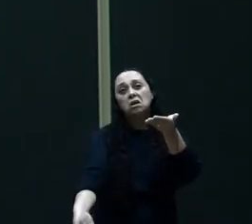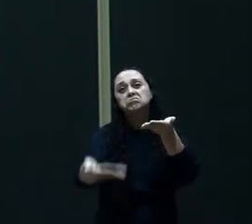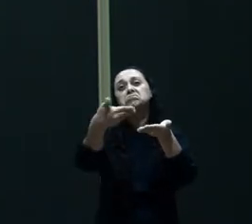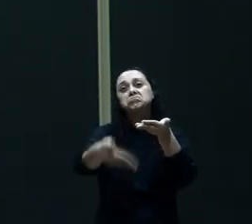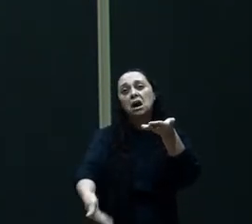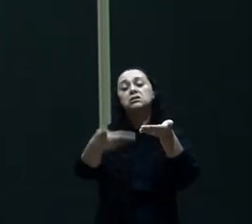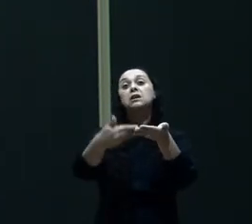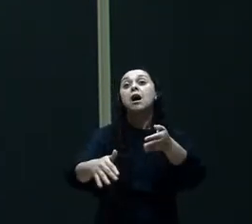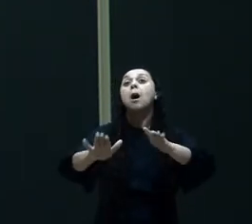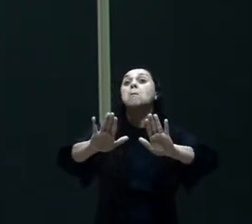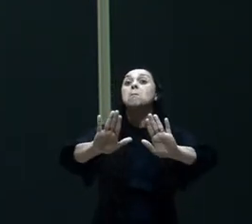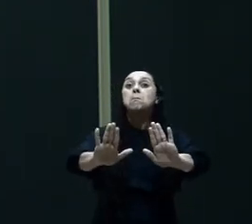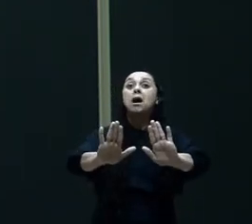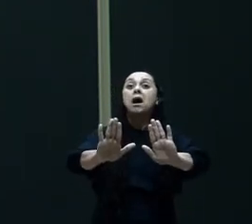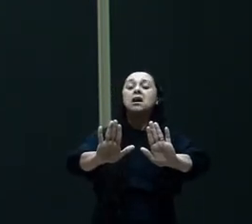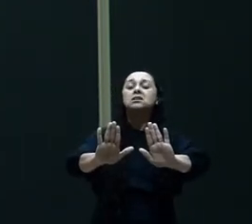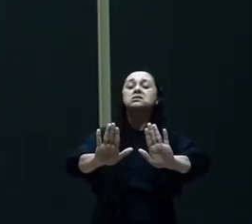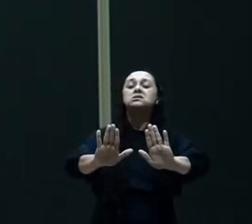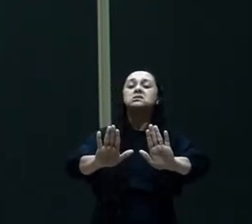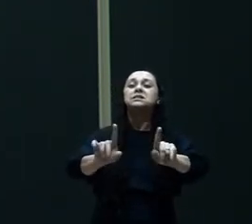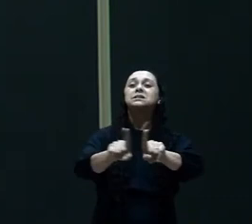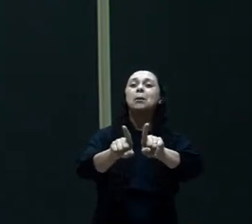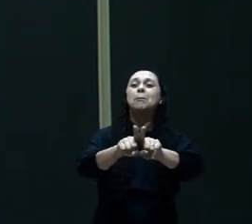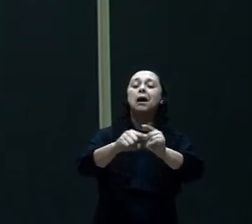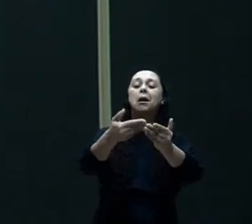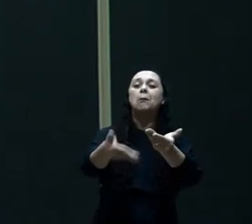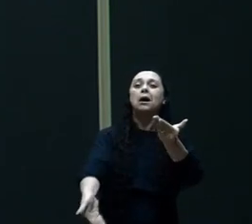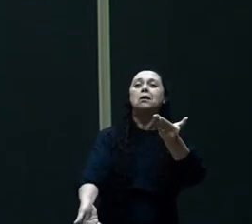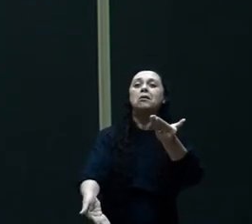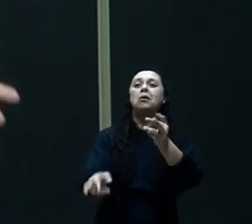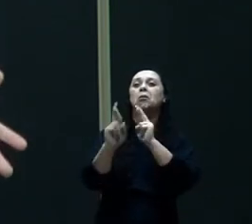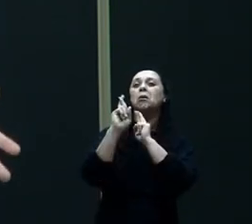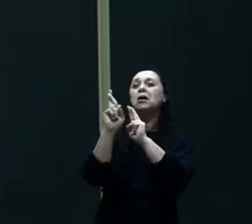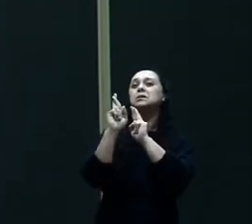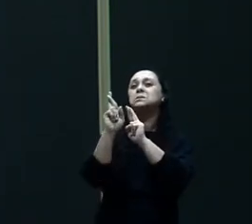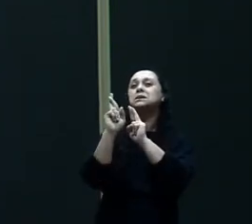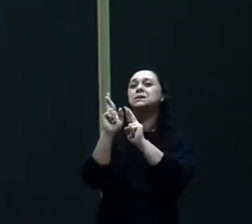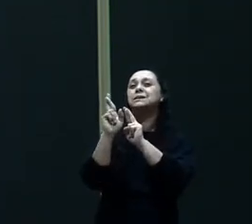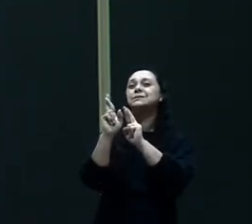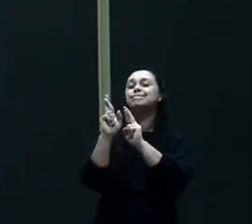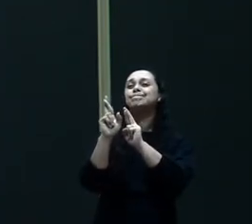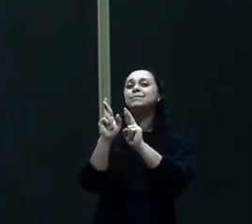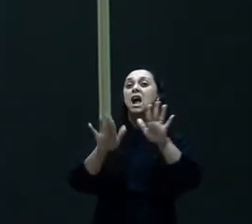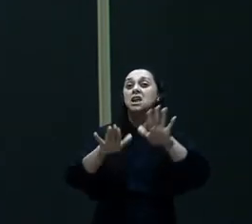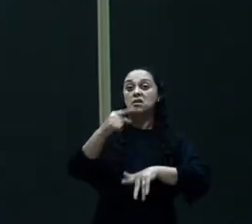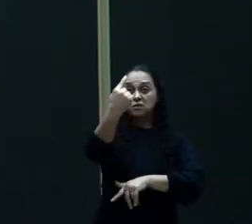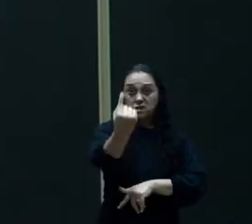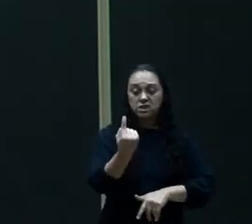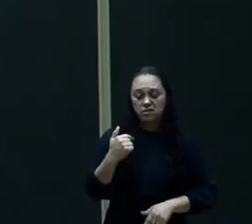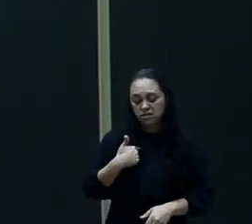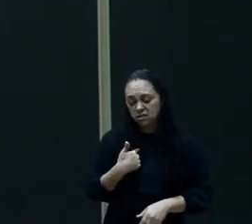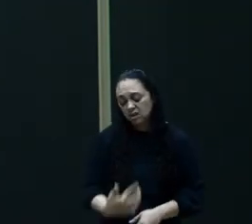hoje já perdeu mu coisa e já diz não tenho mais o que perder pastor e também perdi a